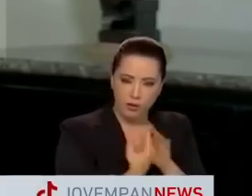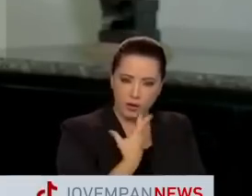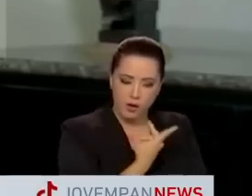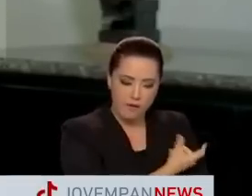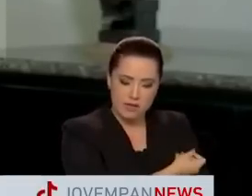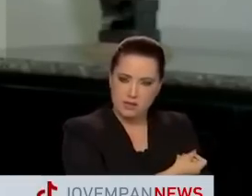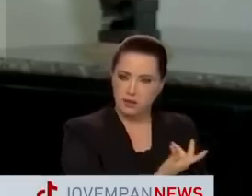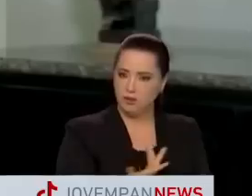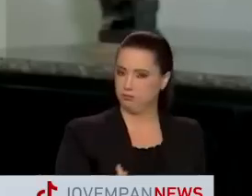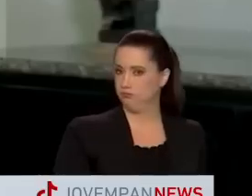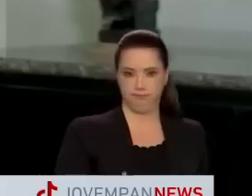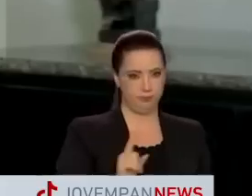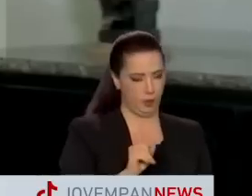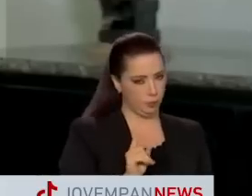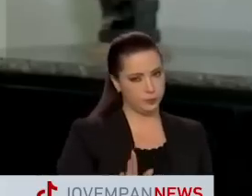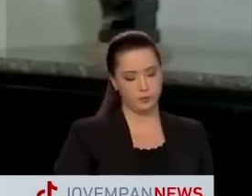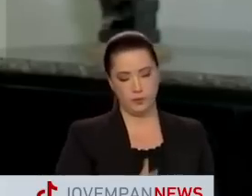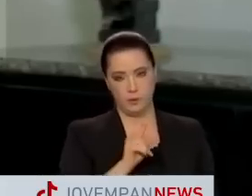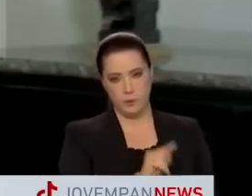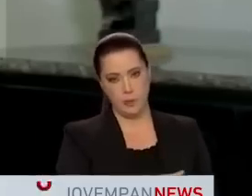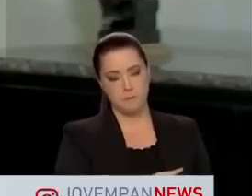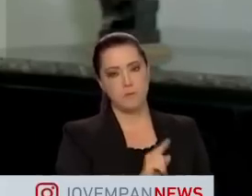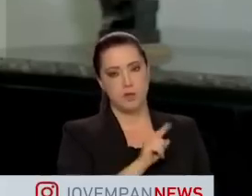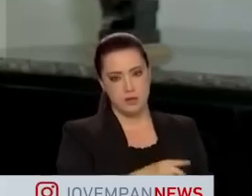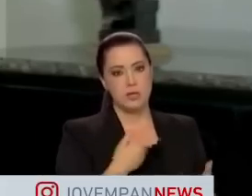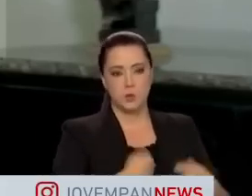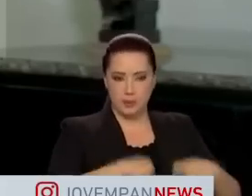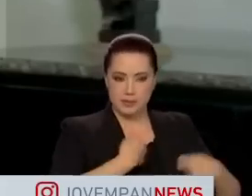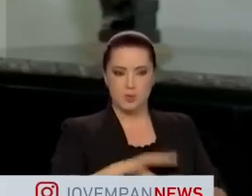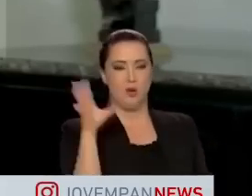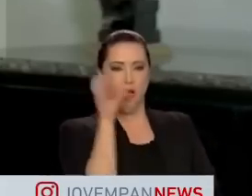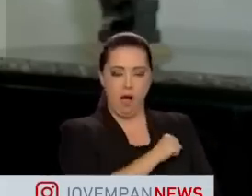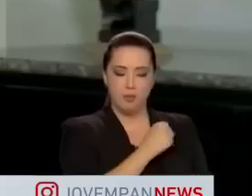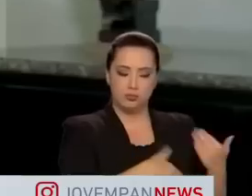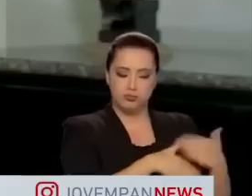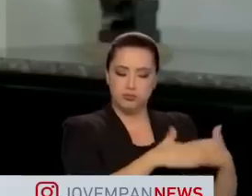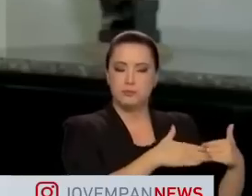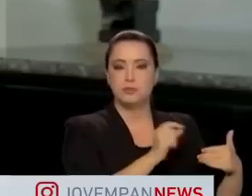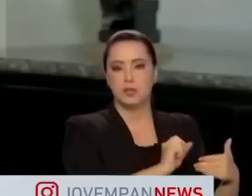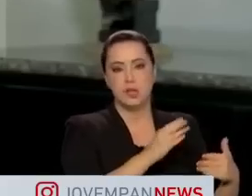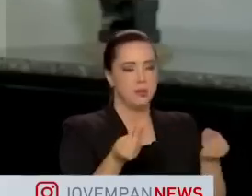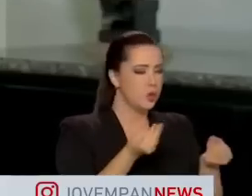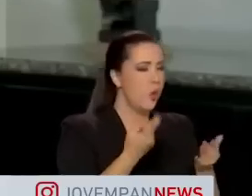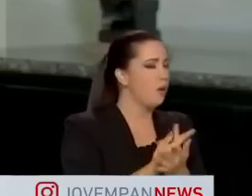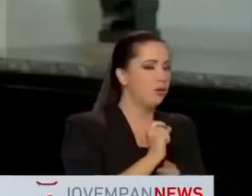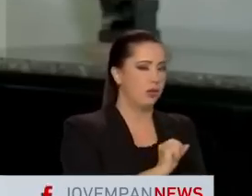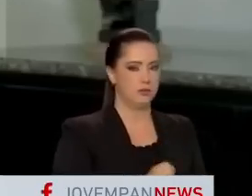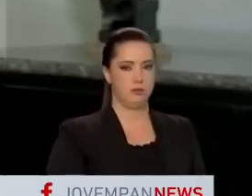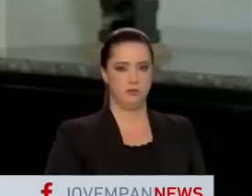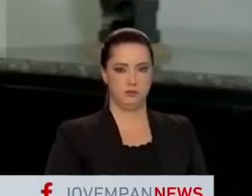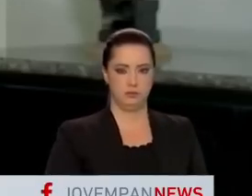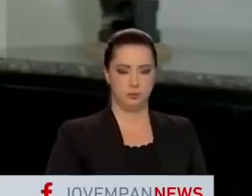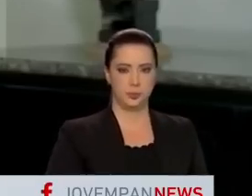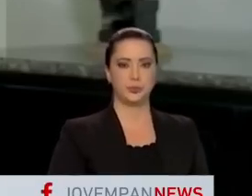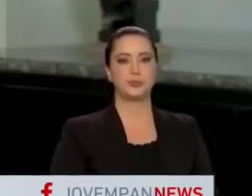o regulamento do Exército proíbe a participação de militares em atos políticos. Depois do episódio,